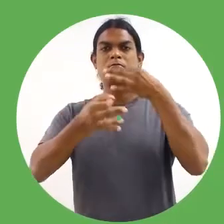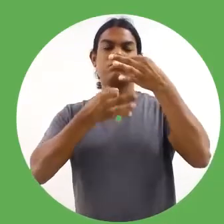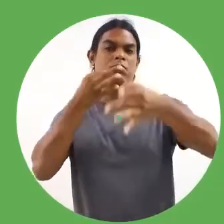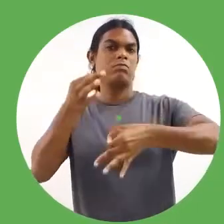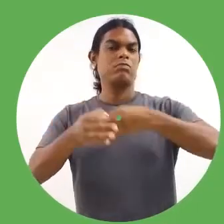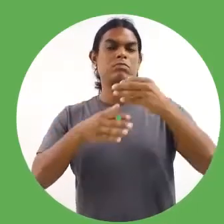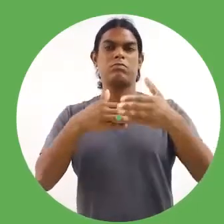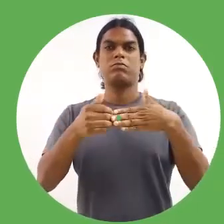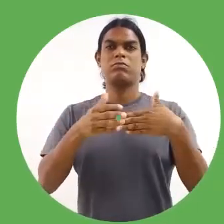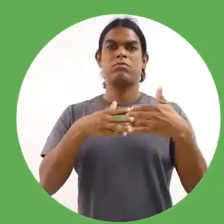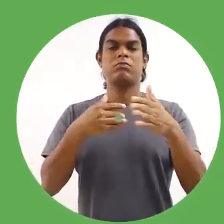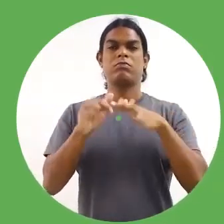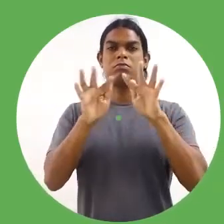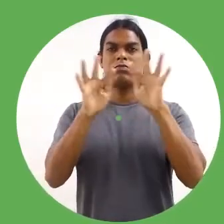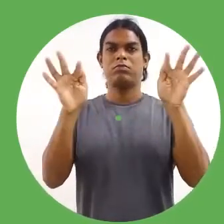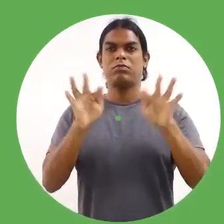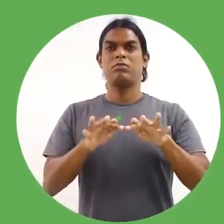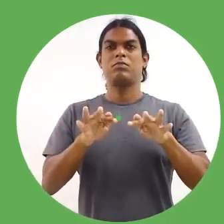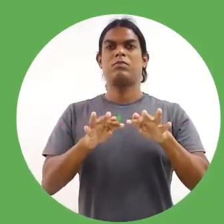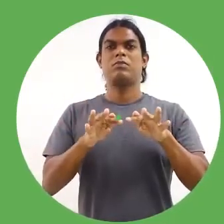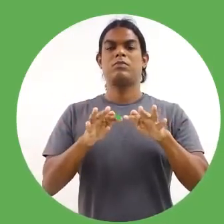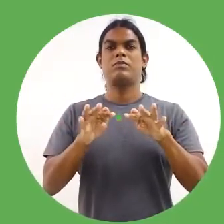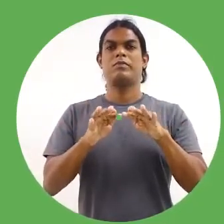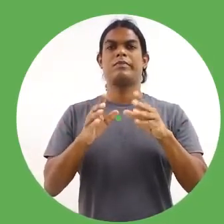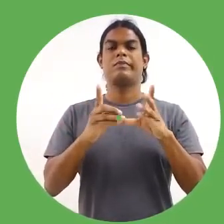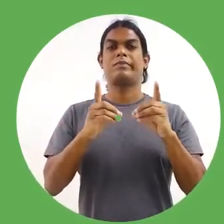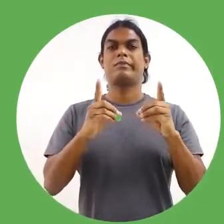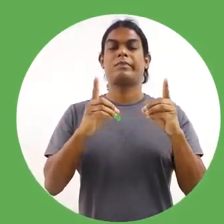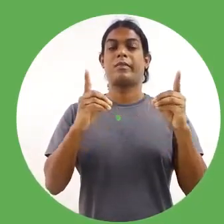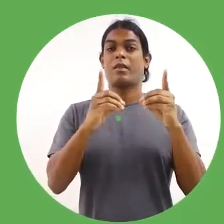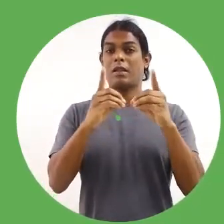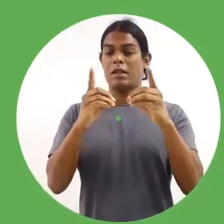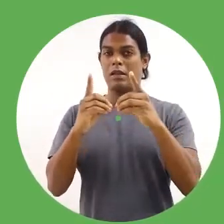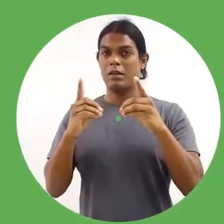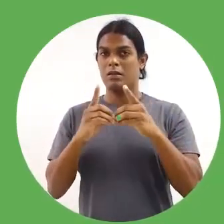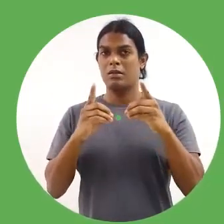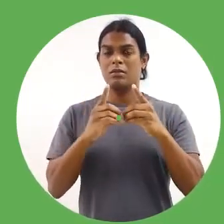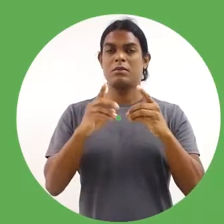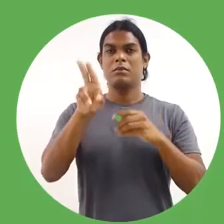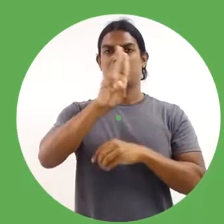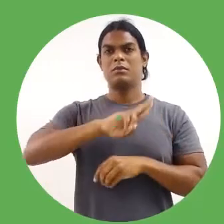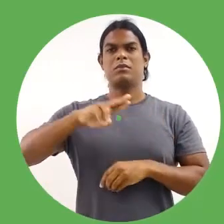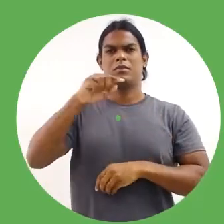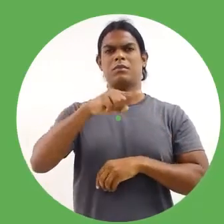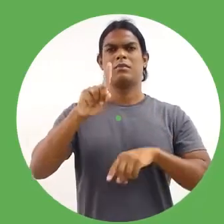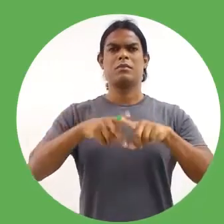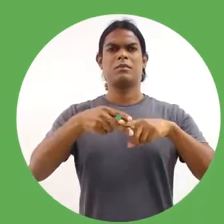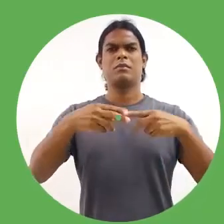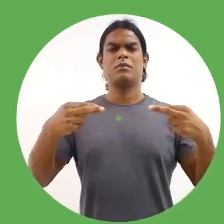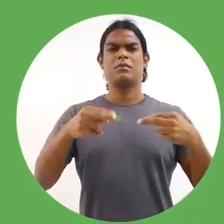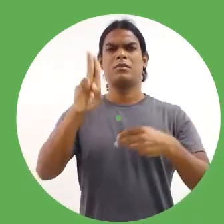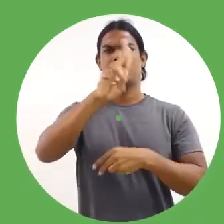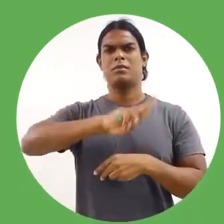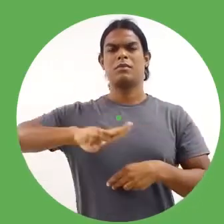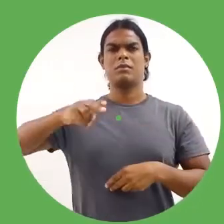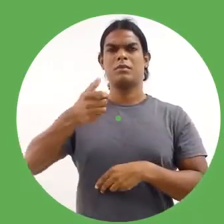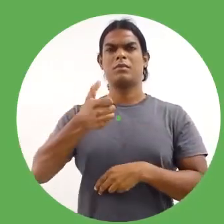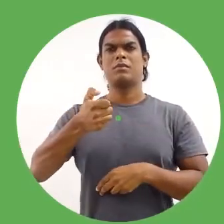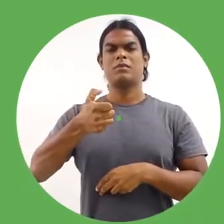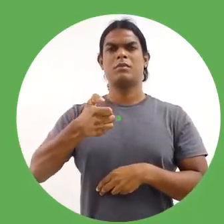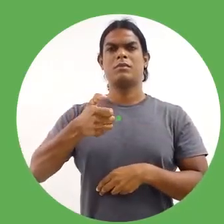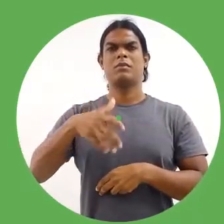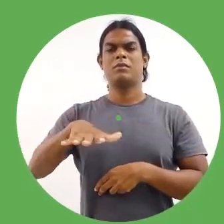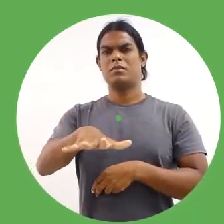isso é, uma forma interessante e bem didática de ensinar algo usando essa ferramenta é, ao passo que usa a caneta do mouse para